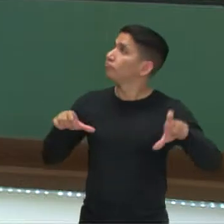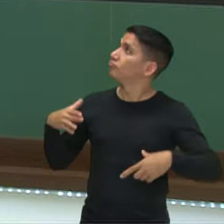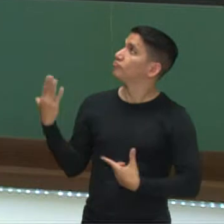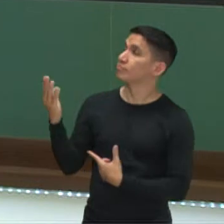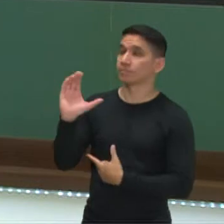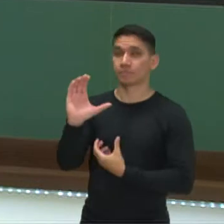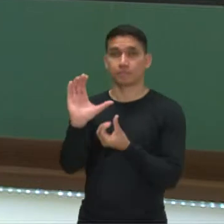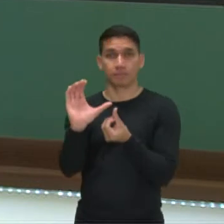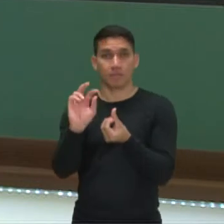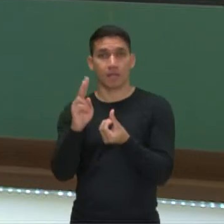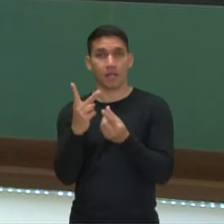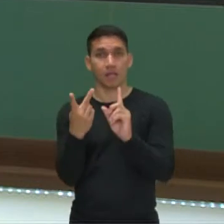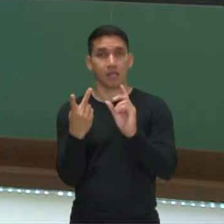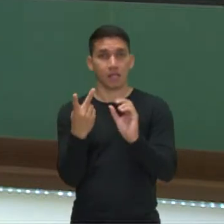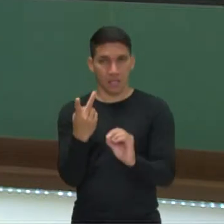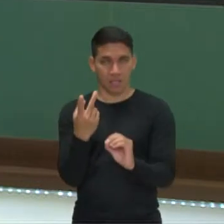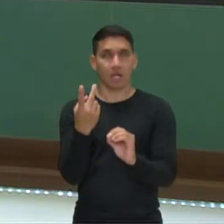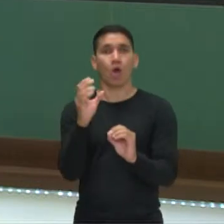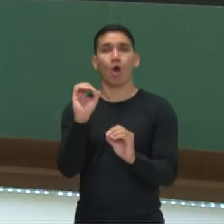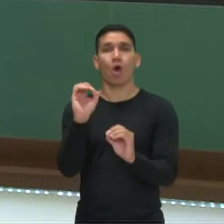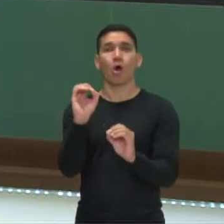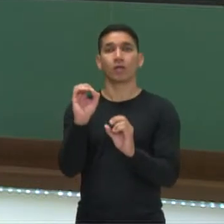dela, C6H10O5.